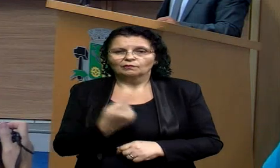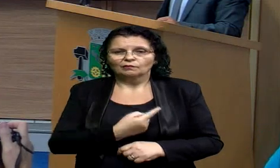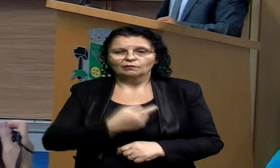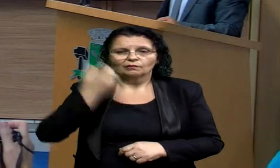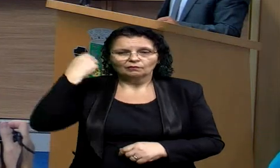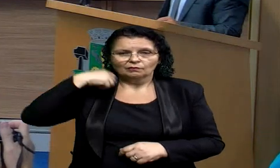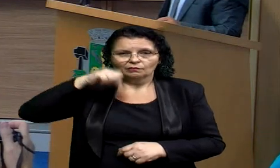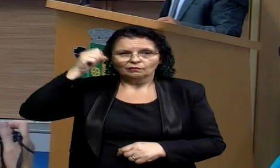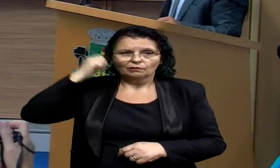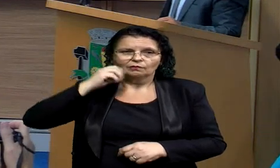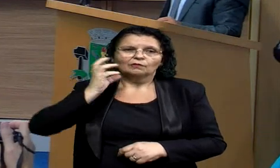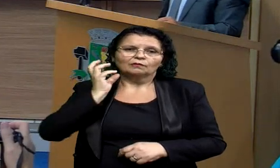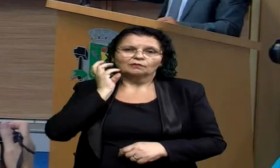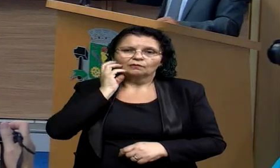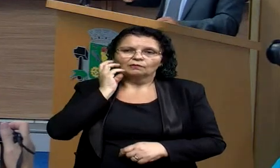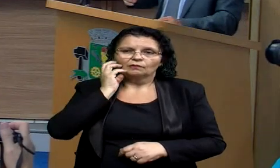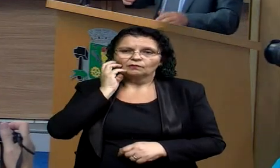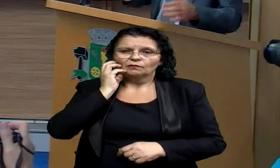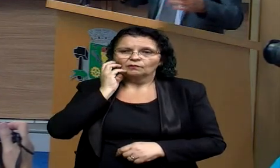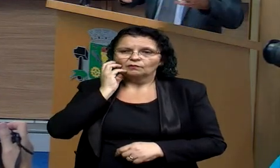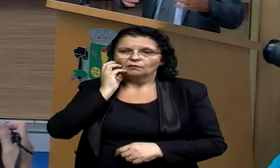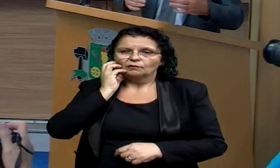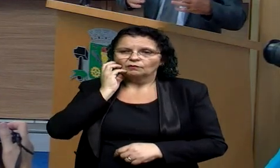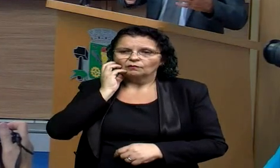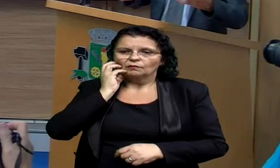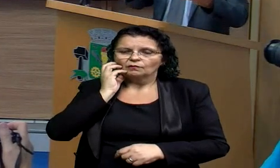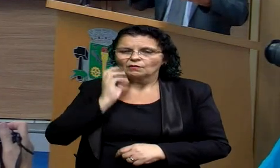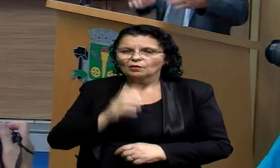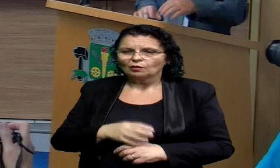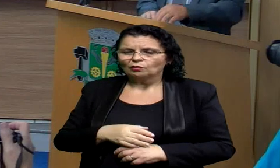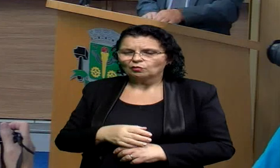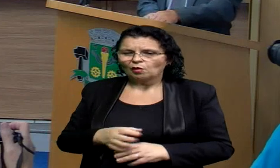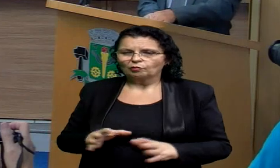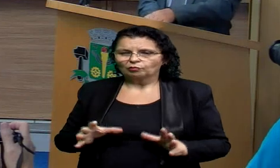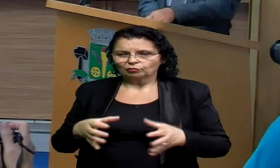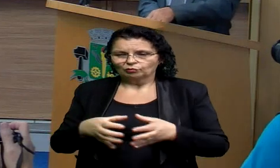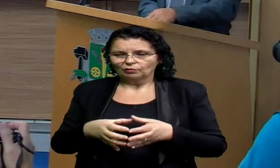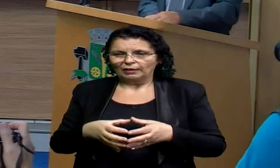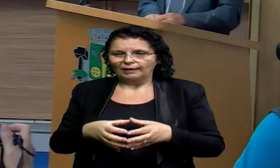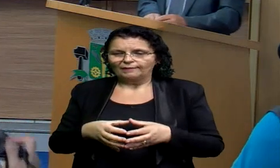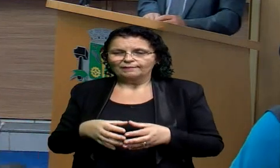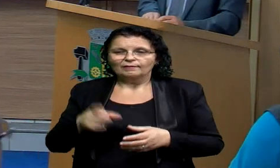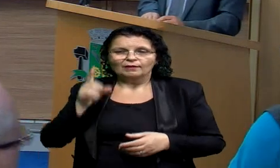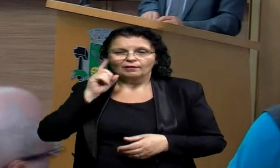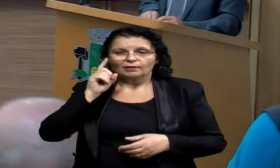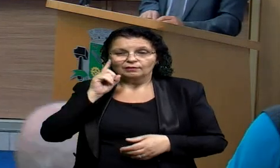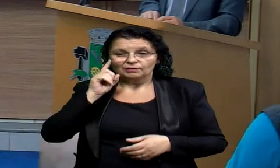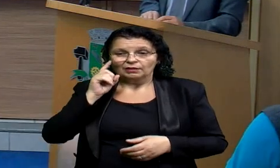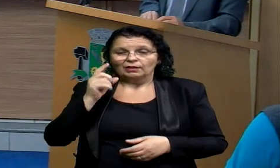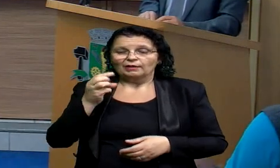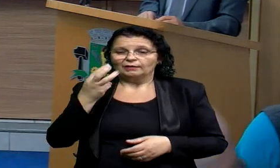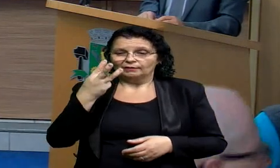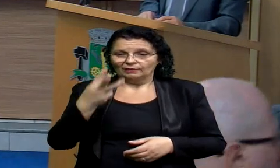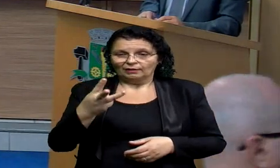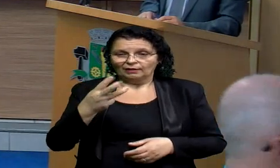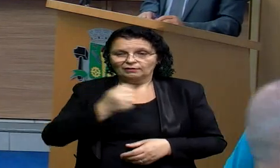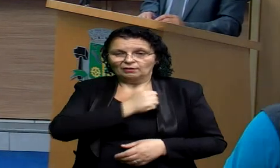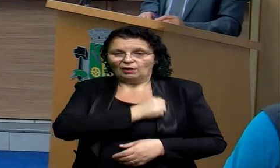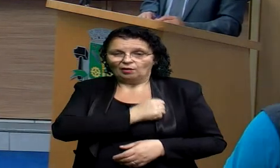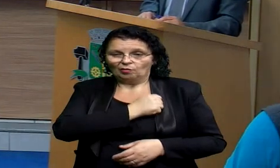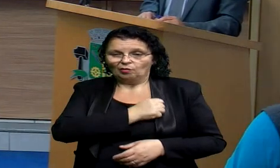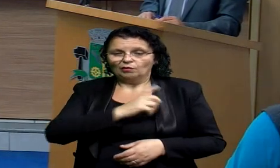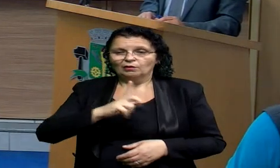pastora Lúcia os componentes da casa dia 3 de agosto estaremos